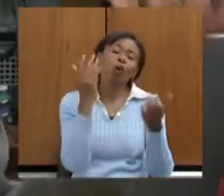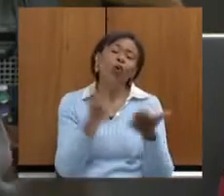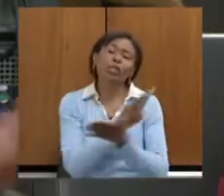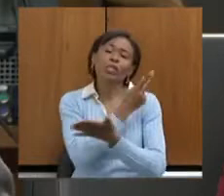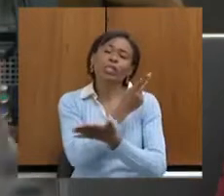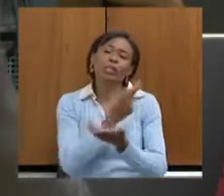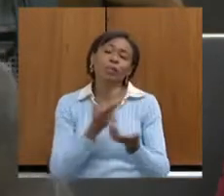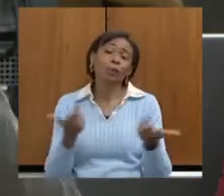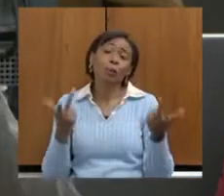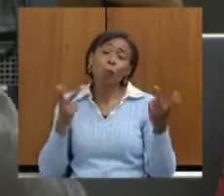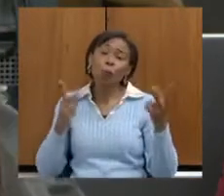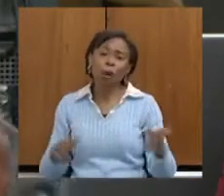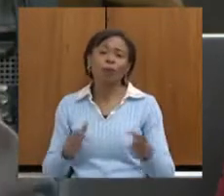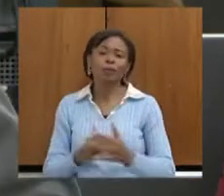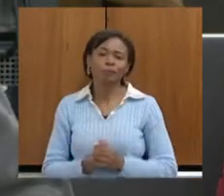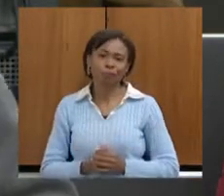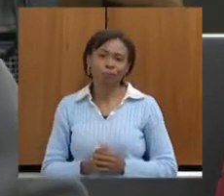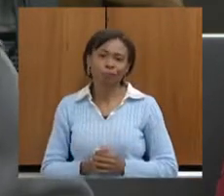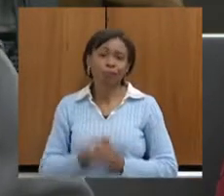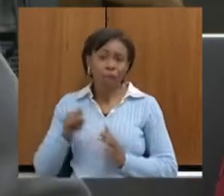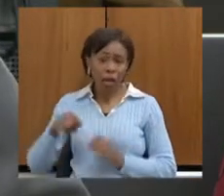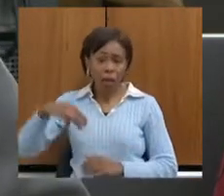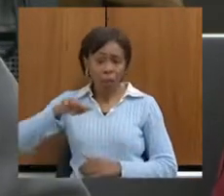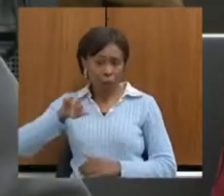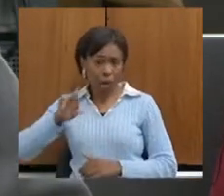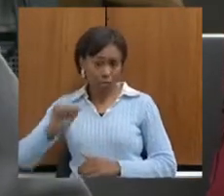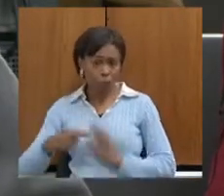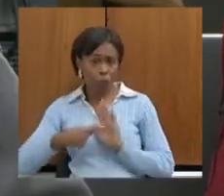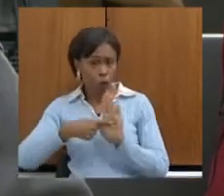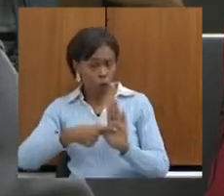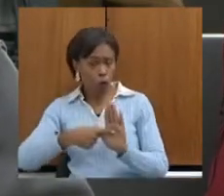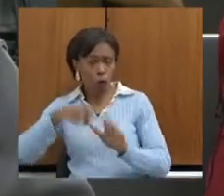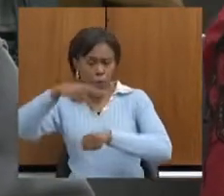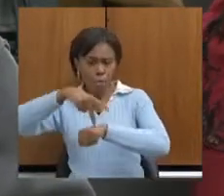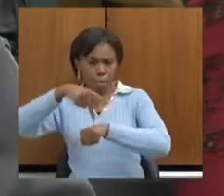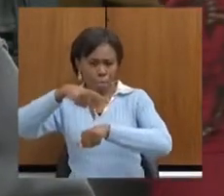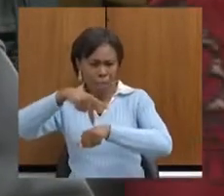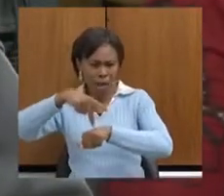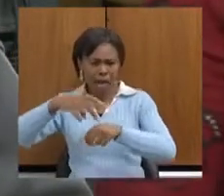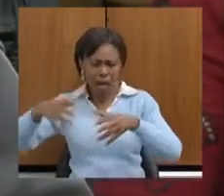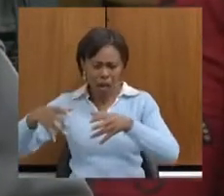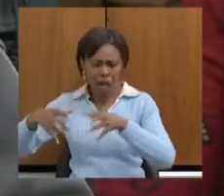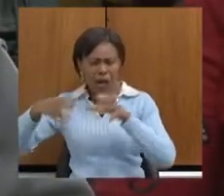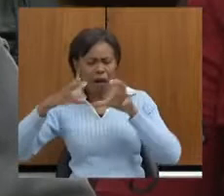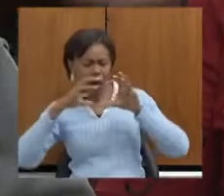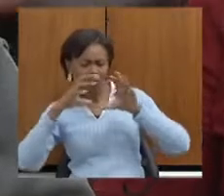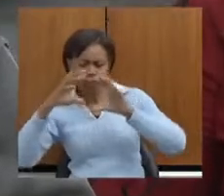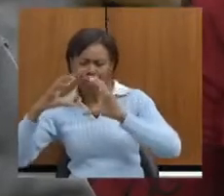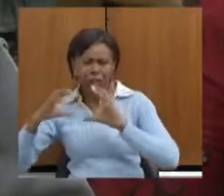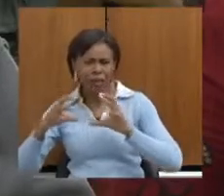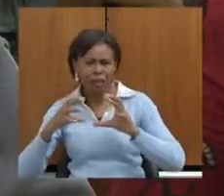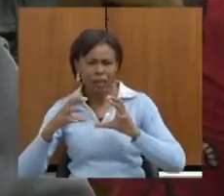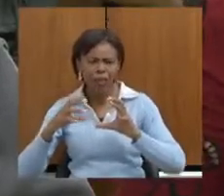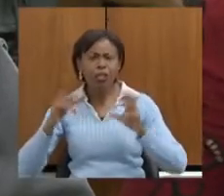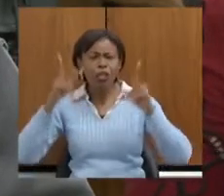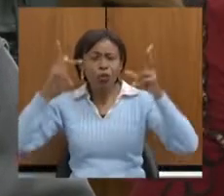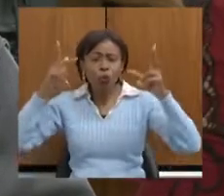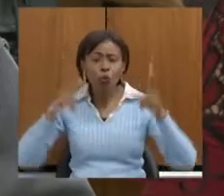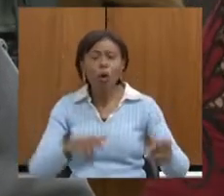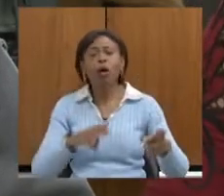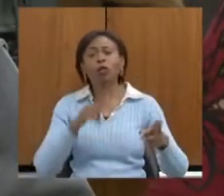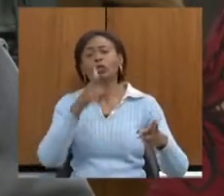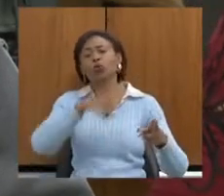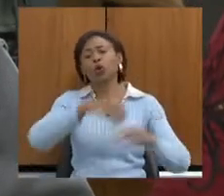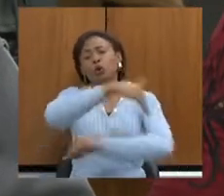repetição significa que não pode acontecer gente viu que aconteceu Brumadinho e nas falas aqui tá claro né a Maria Celi cozi trouxe um tijolo né e